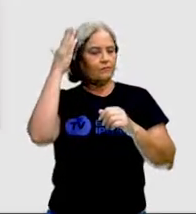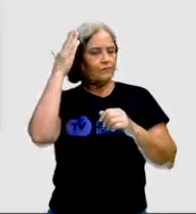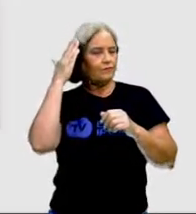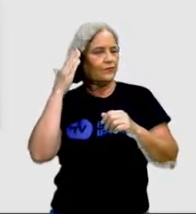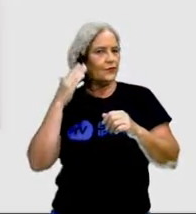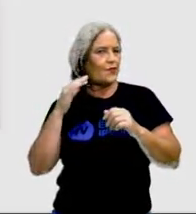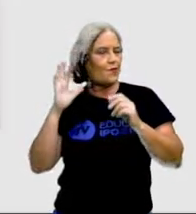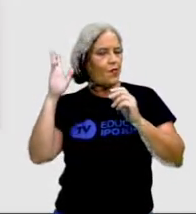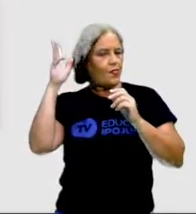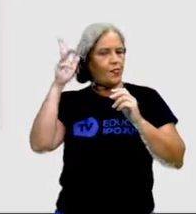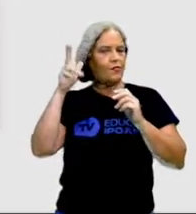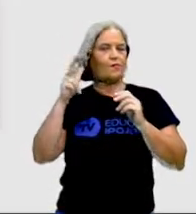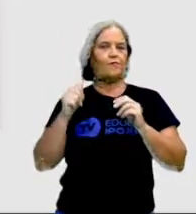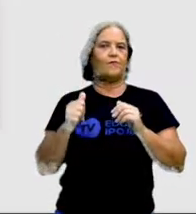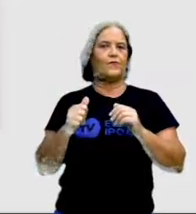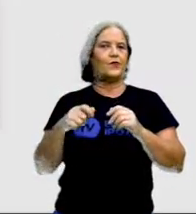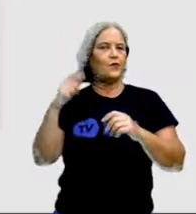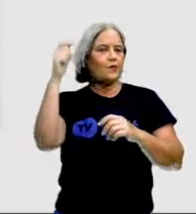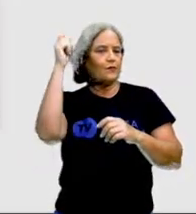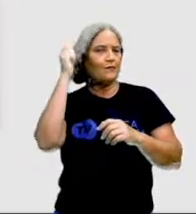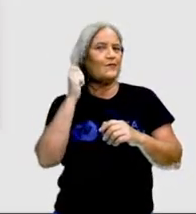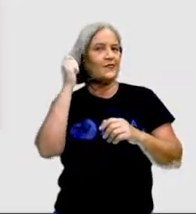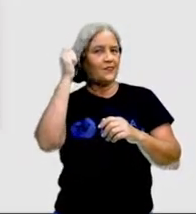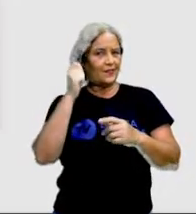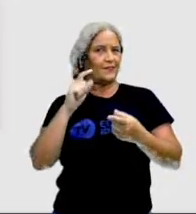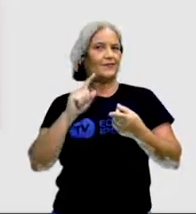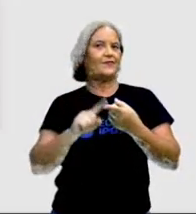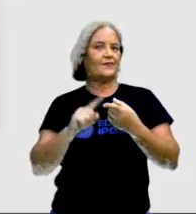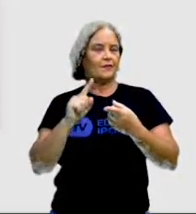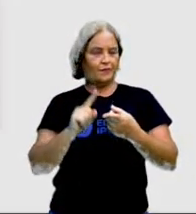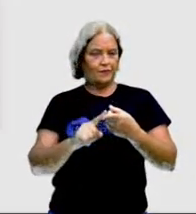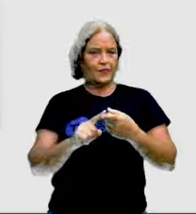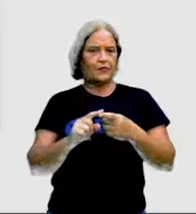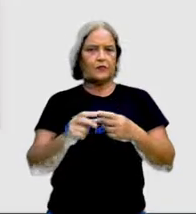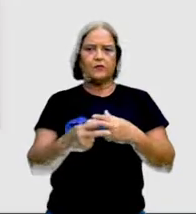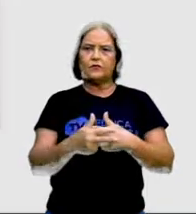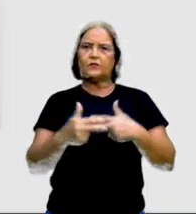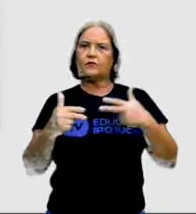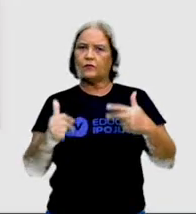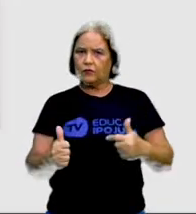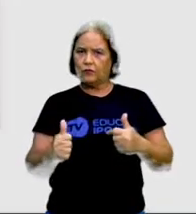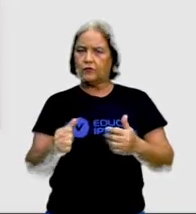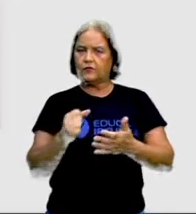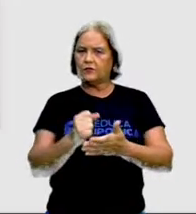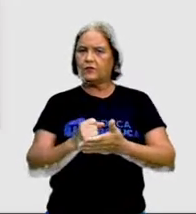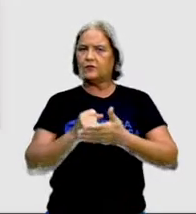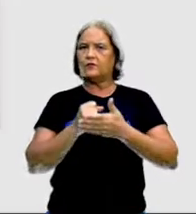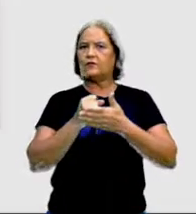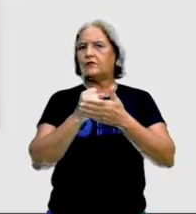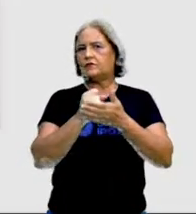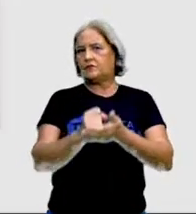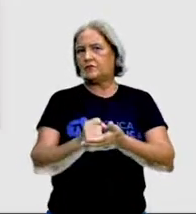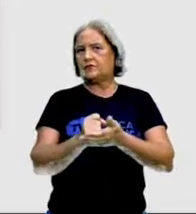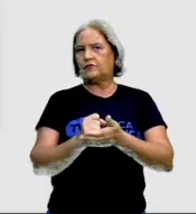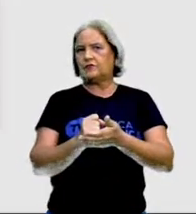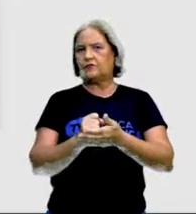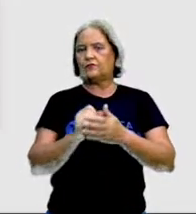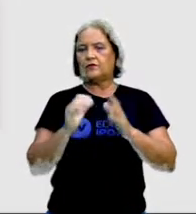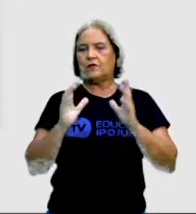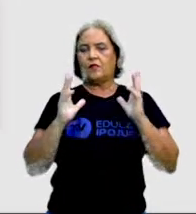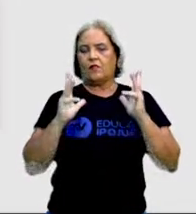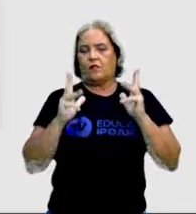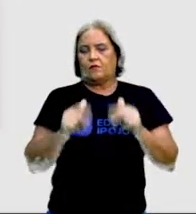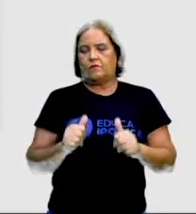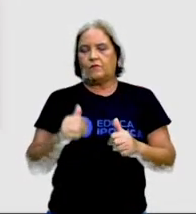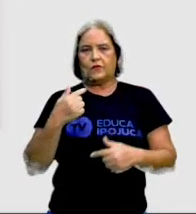cabelos limpos e bem penteados. Também são atitudes que contribuem para a nossa